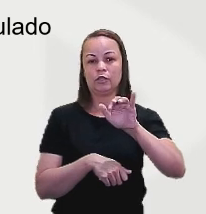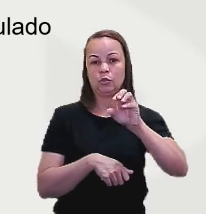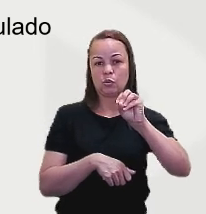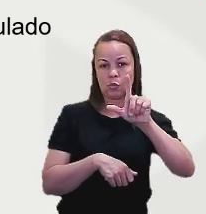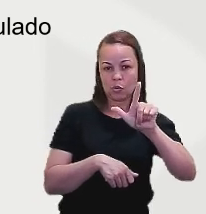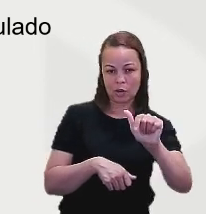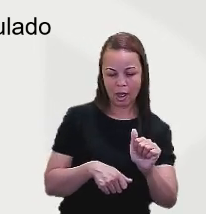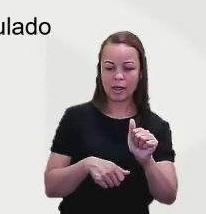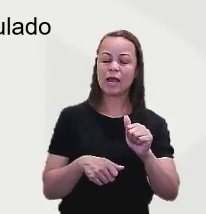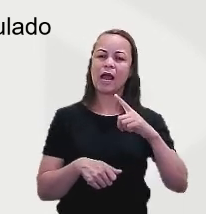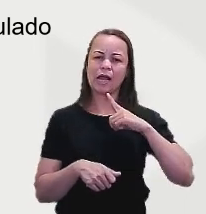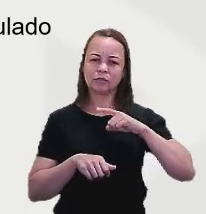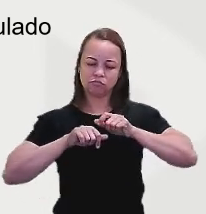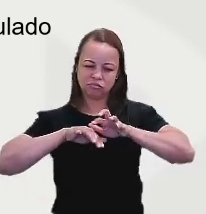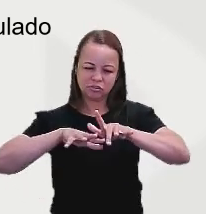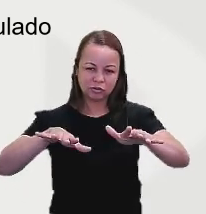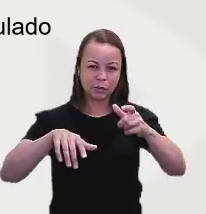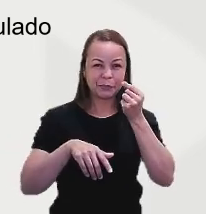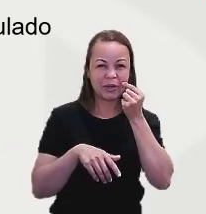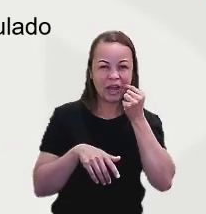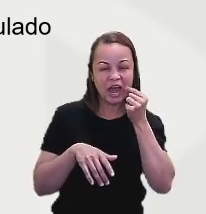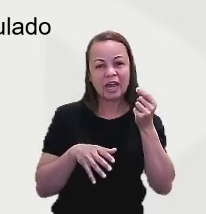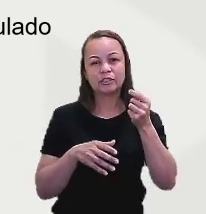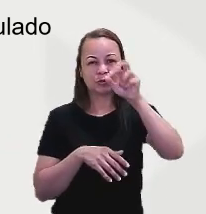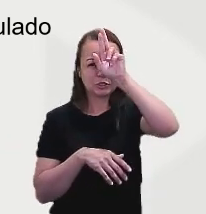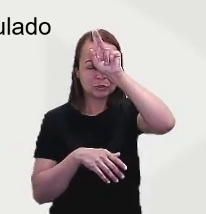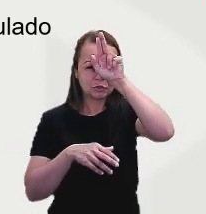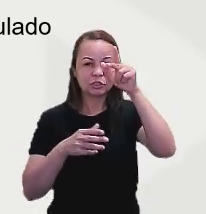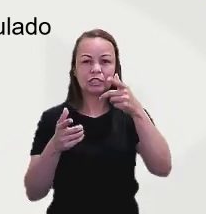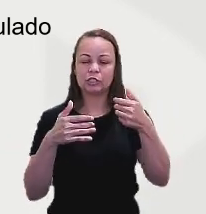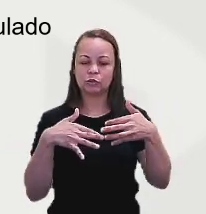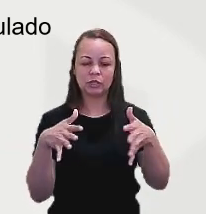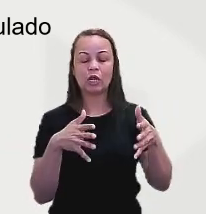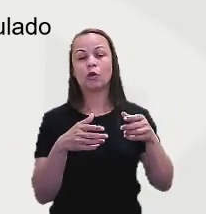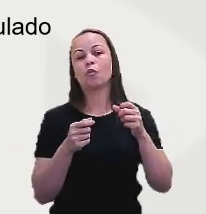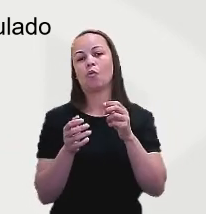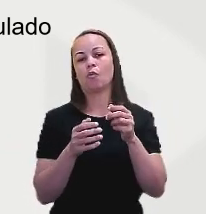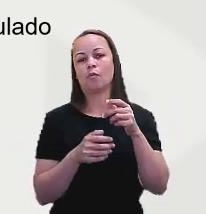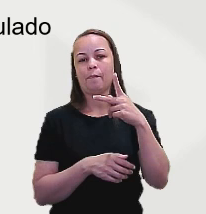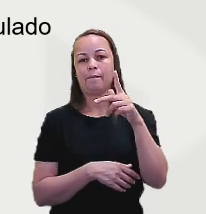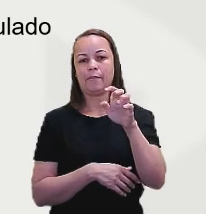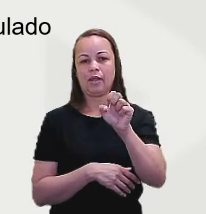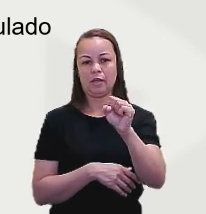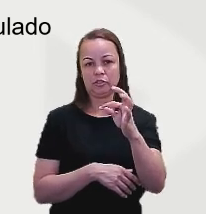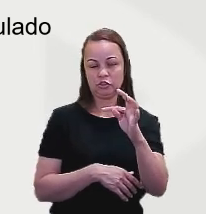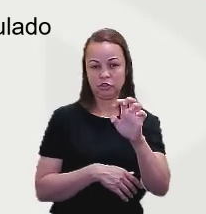Proliferavam ratos e mosquitos transmissores de doenças fatais, como a peste bubônica e a